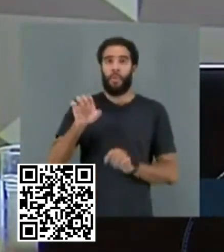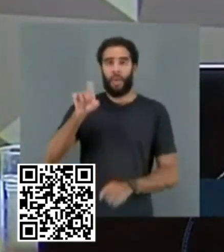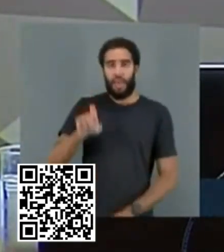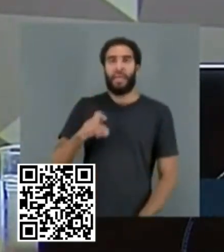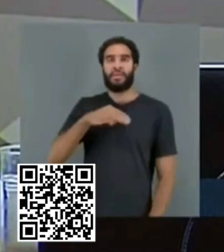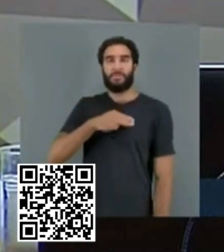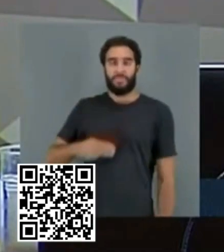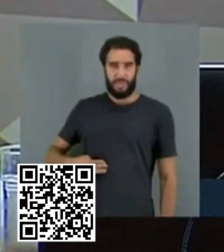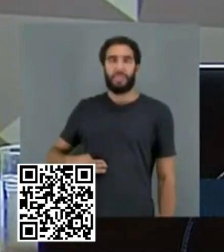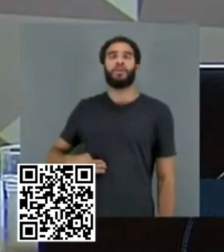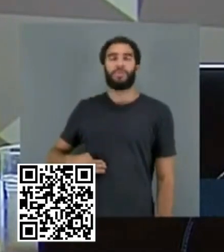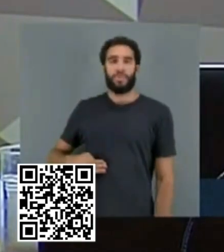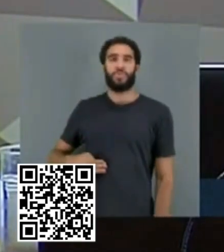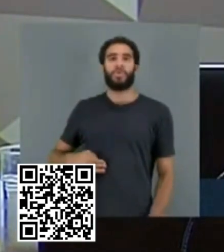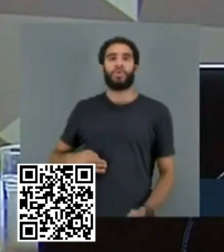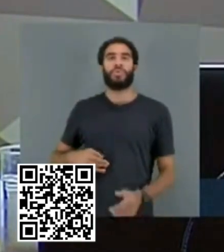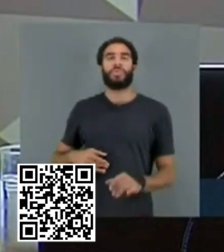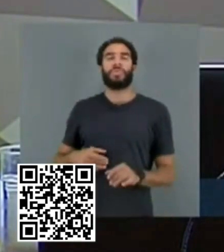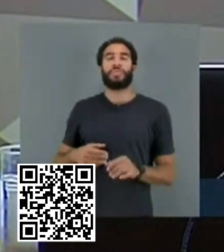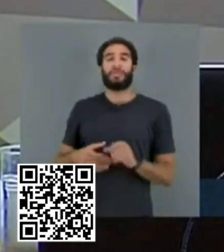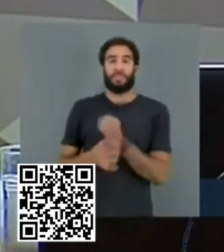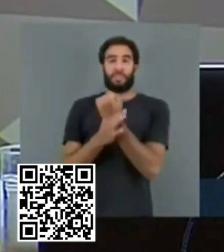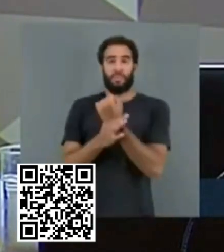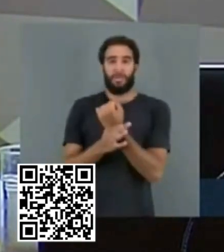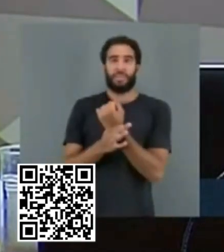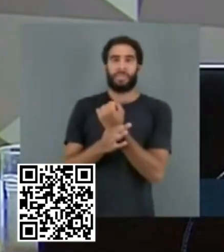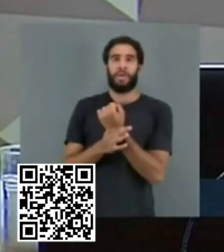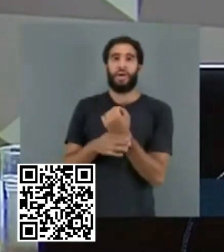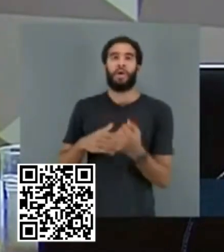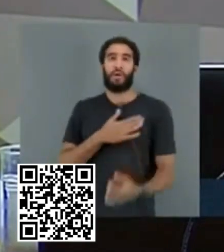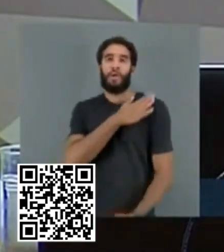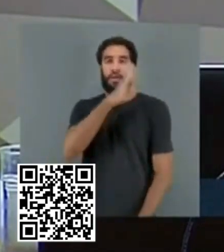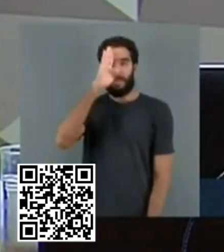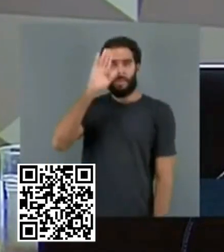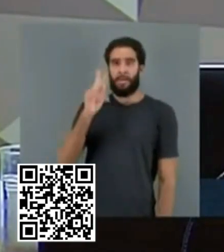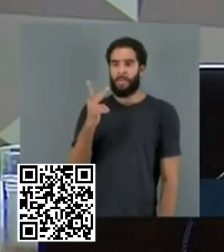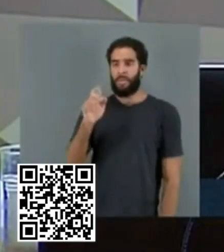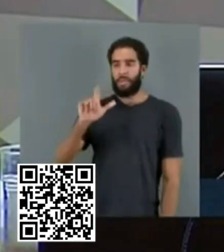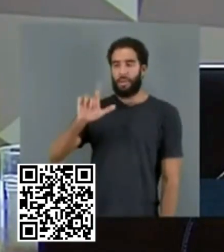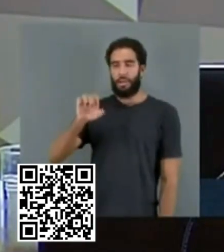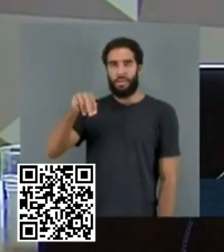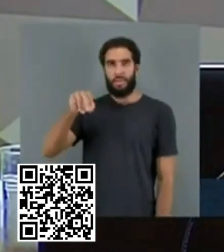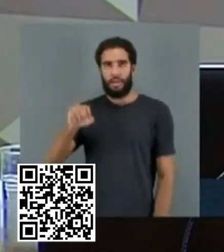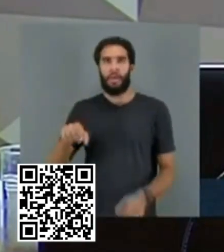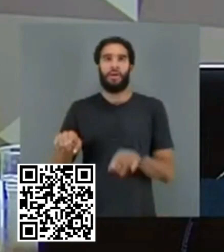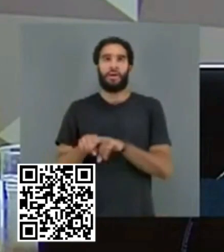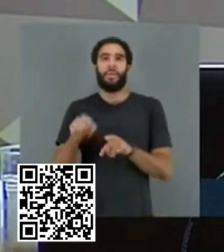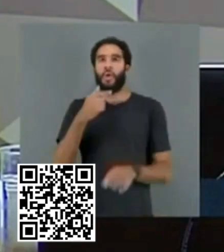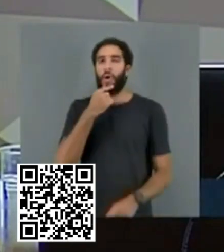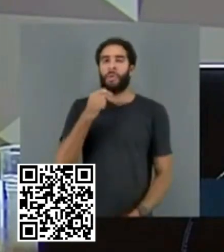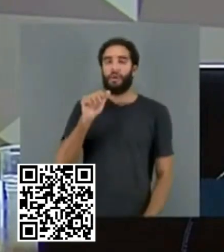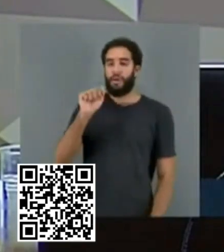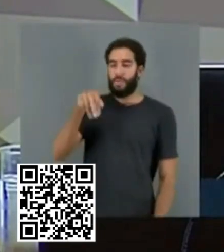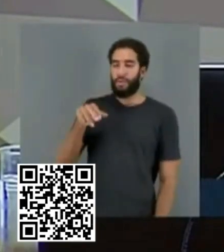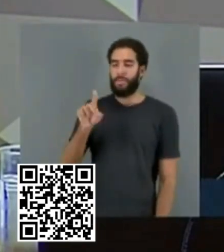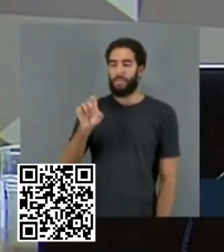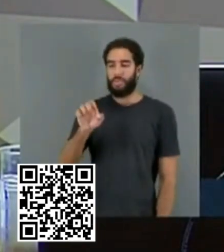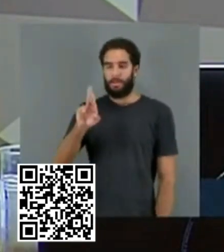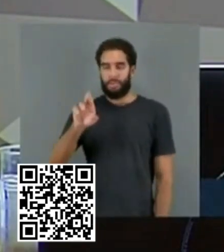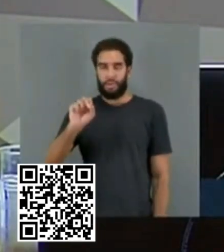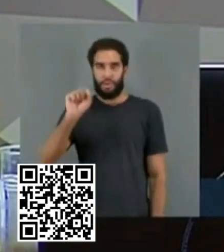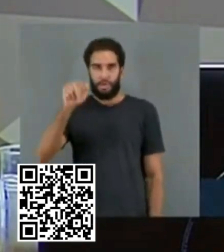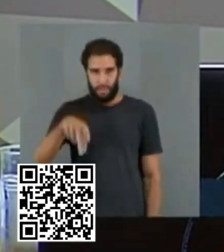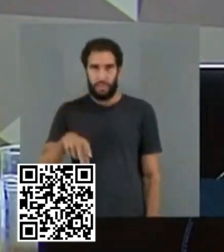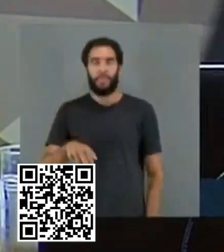de Gabinete de Segurança Institucional da Presidência da República, general Augusto Heleno, e do ex-ministro da Justiça, Anderson Torres. Seguindo esta